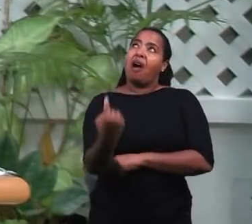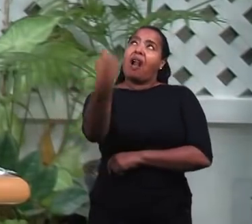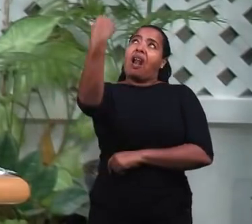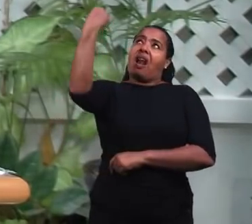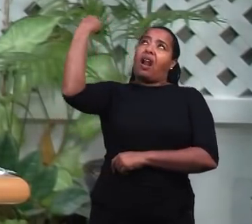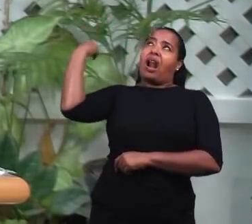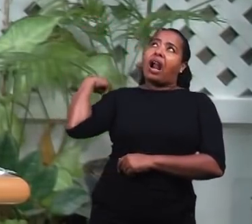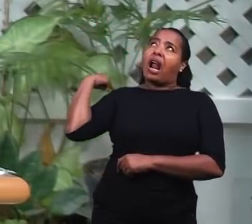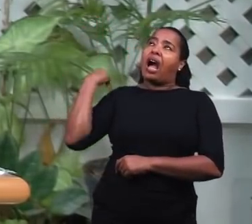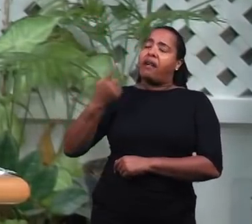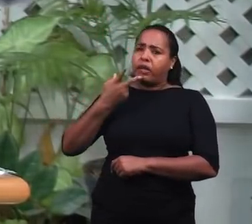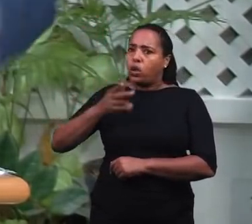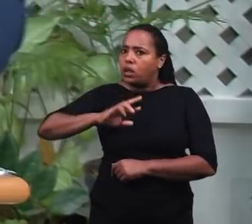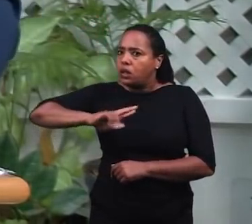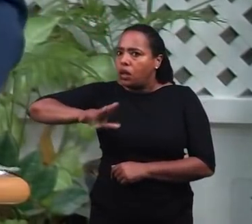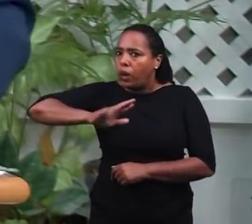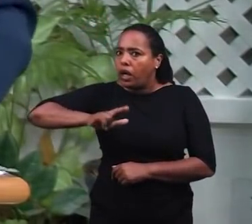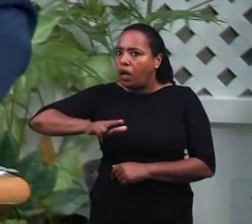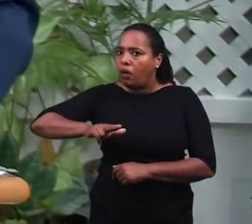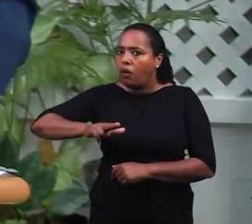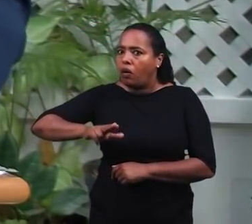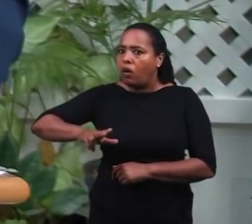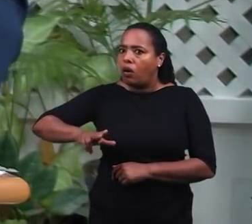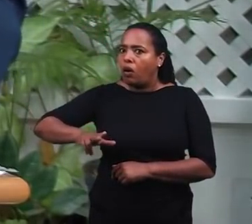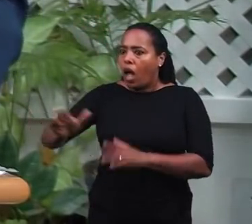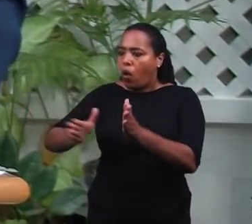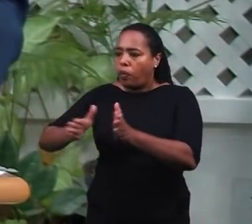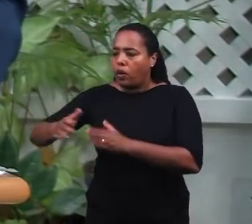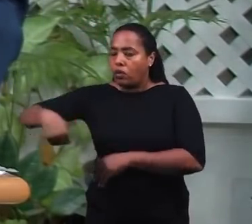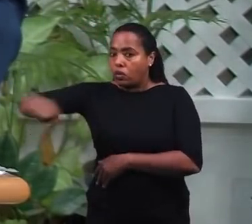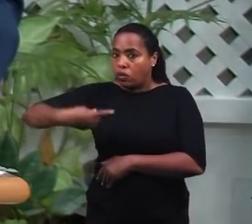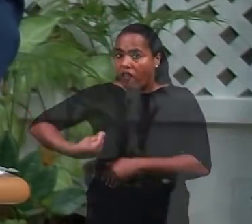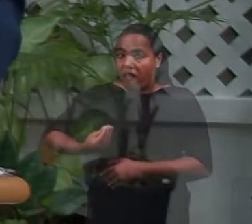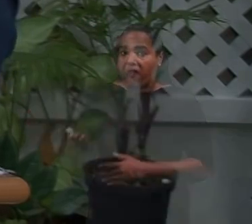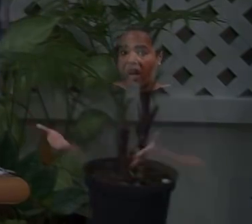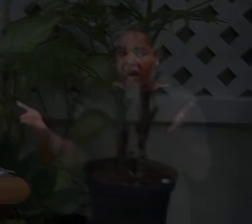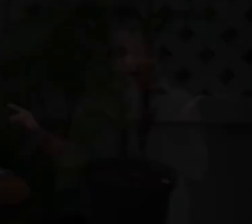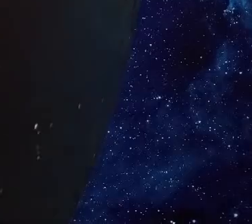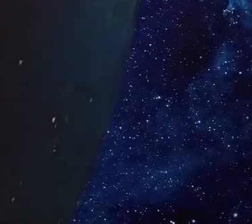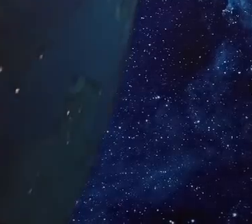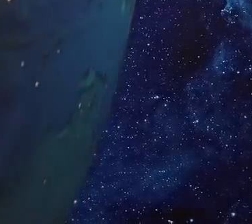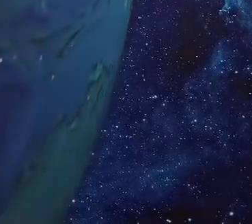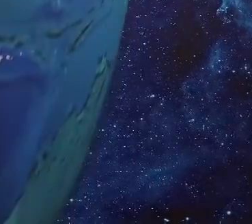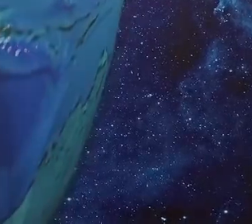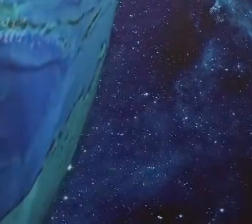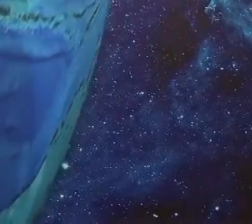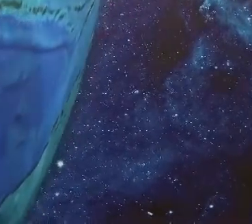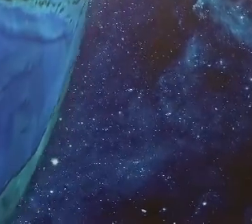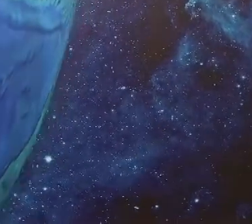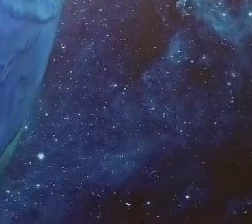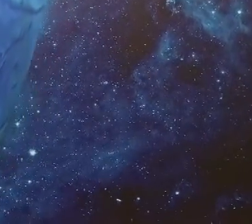falou naquela época, é para aquele pessoal. Não é nada disso, não. É para o momento que estamos vivendo.